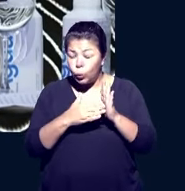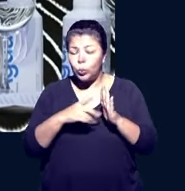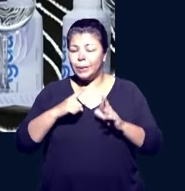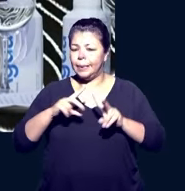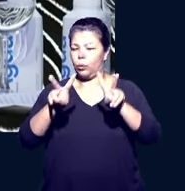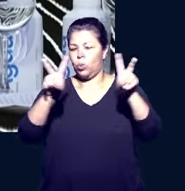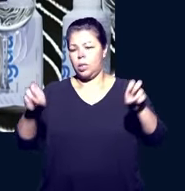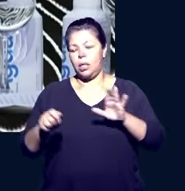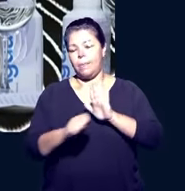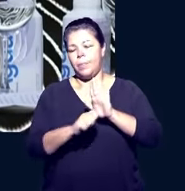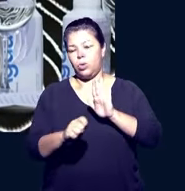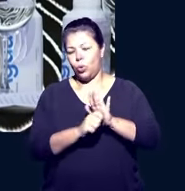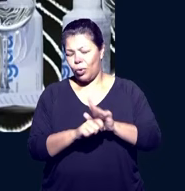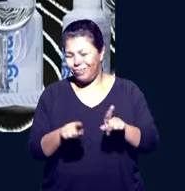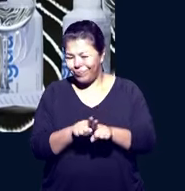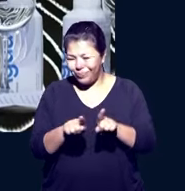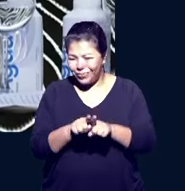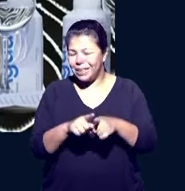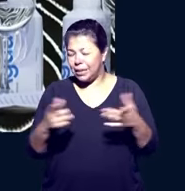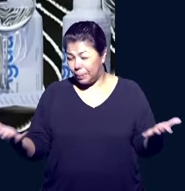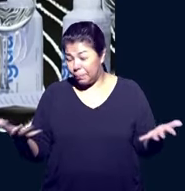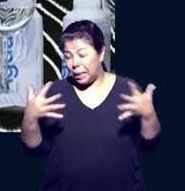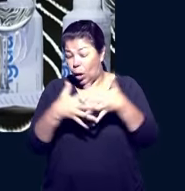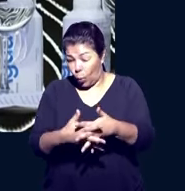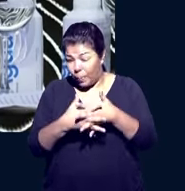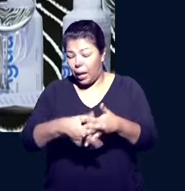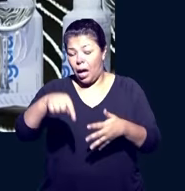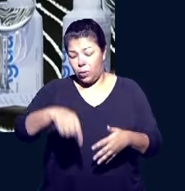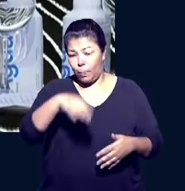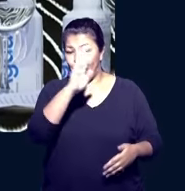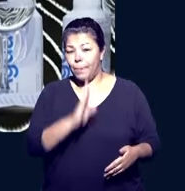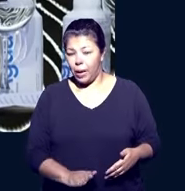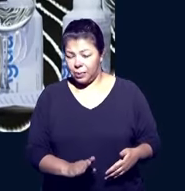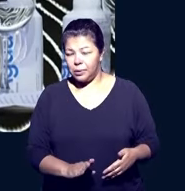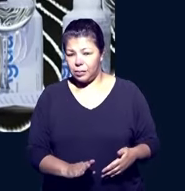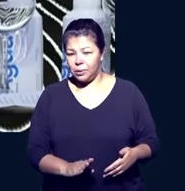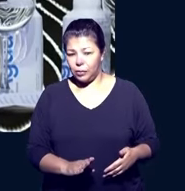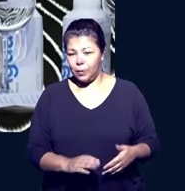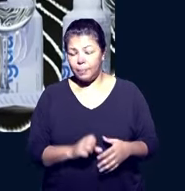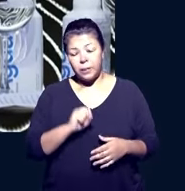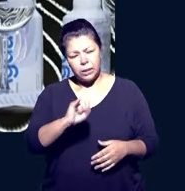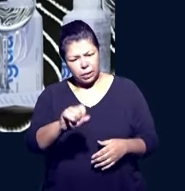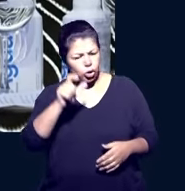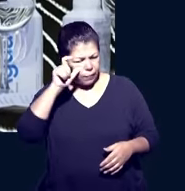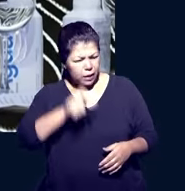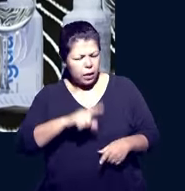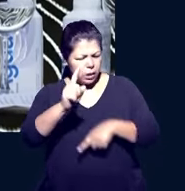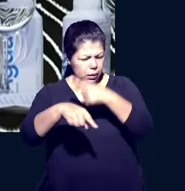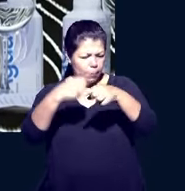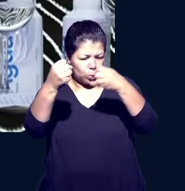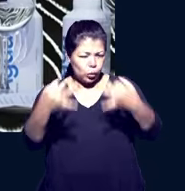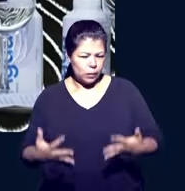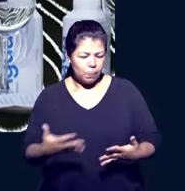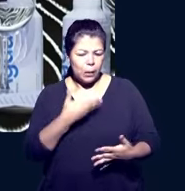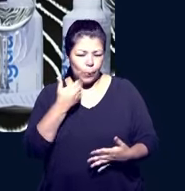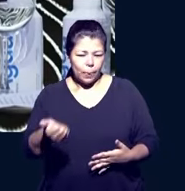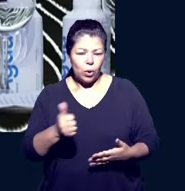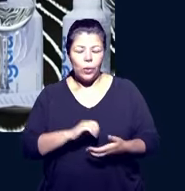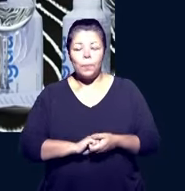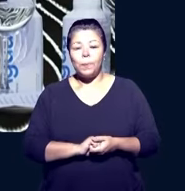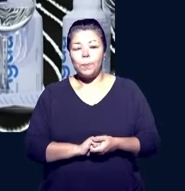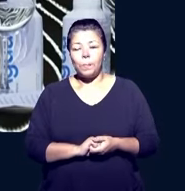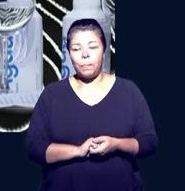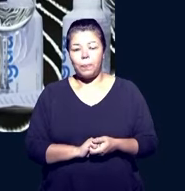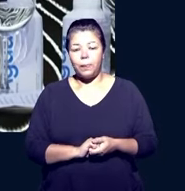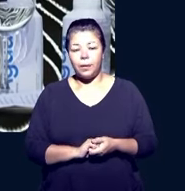envolve muitas superstições a política de drogas no Brasil é um fiasco Se tiver interesse até falo disso portanto eu o o